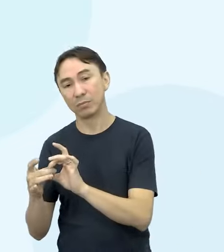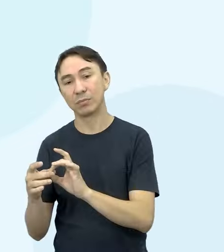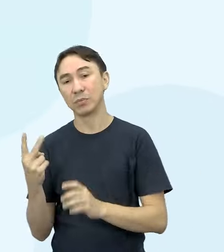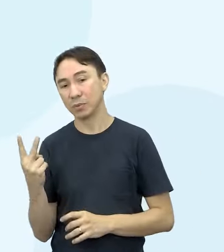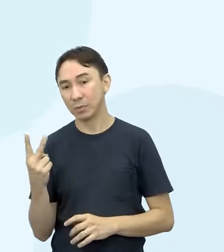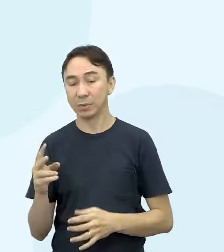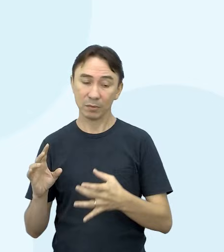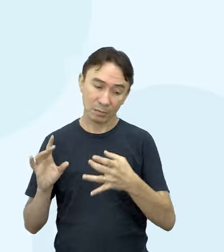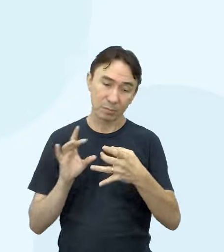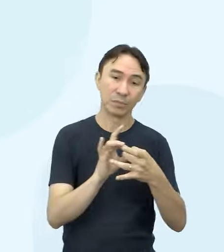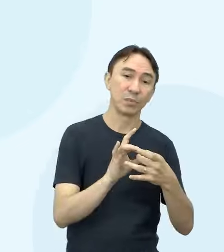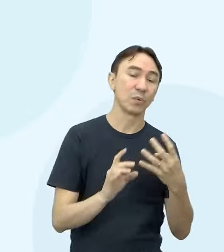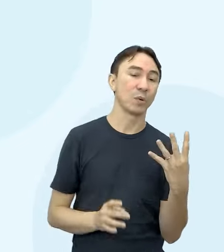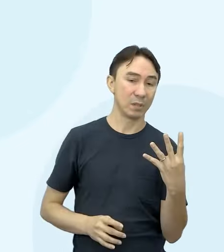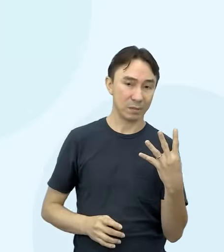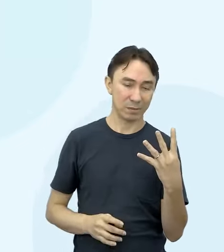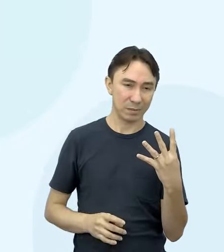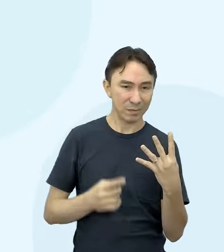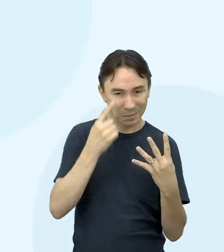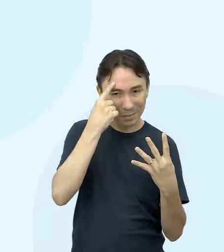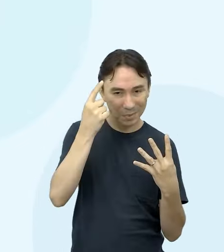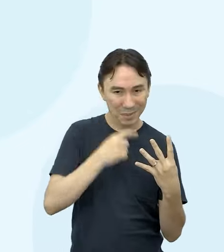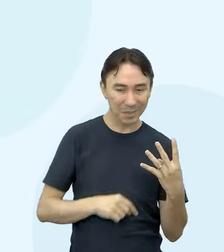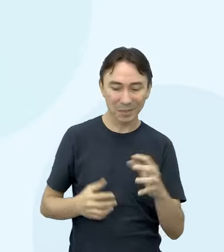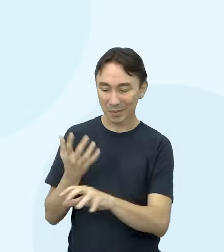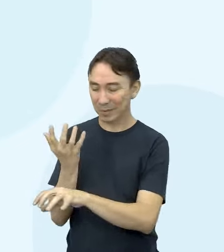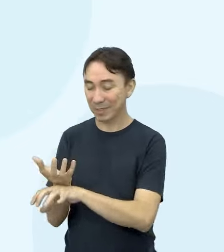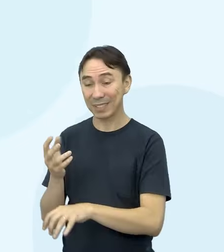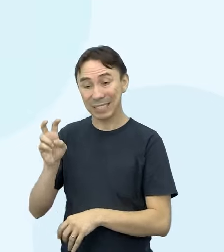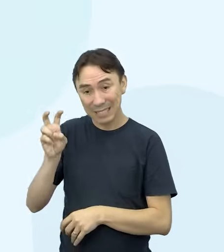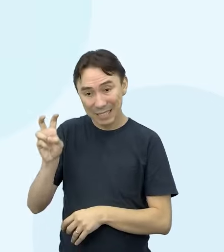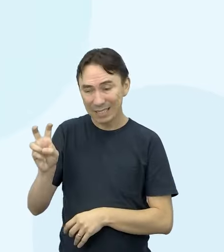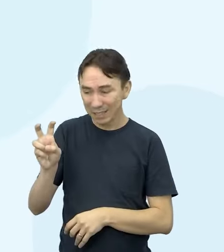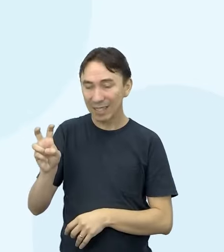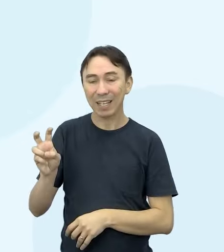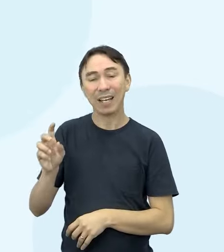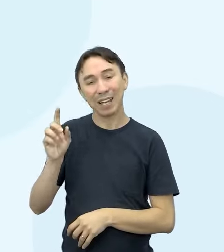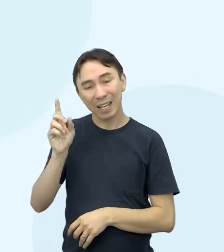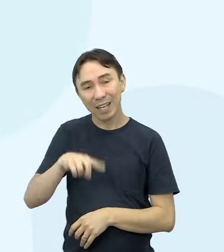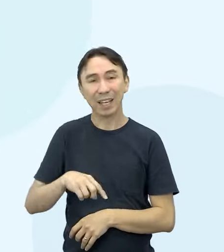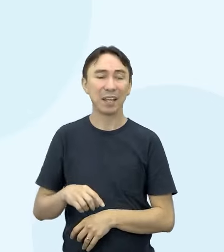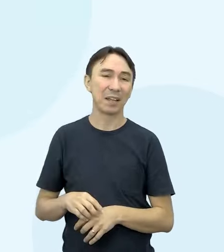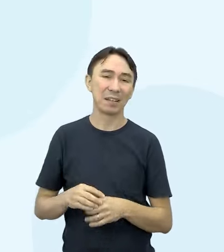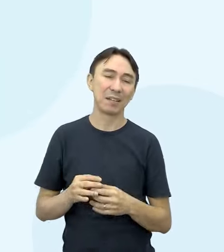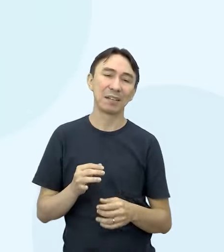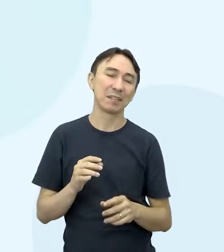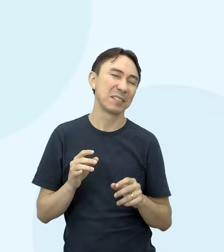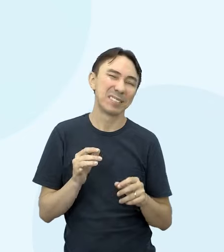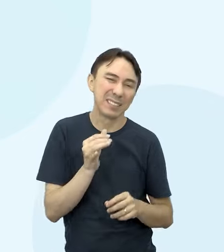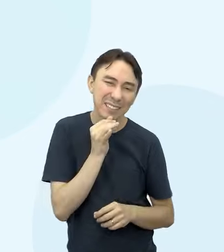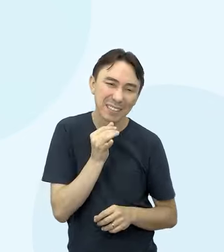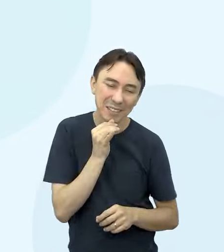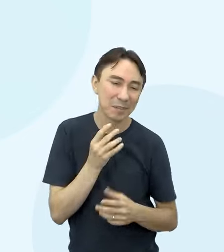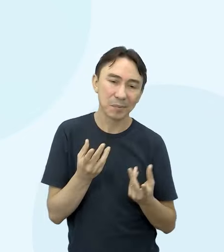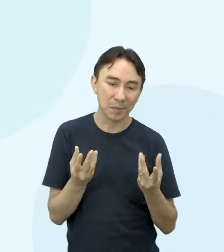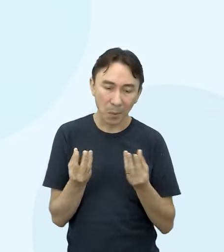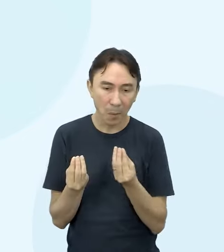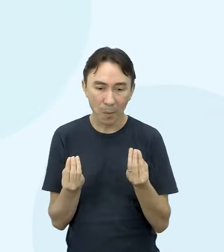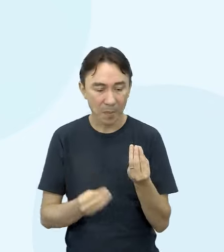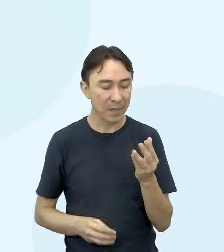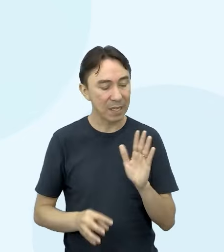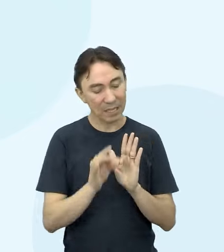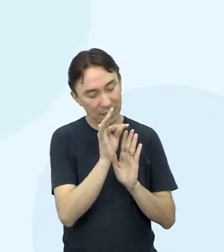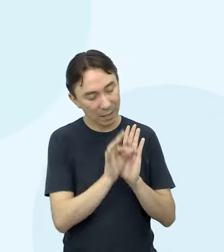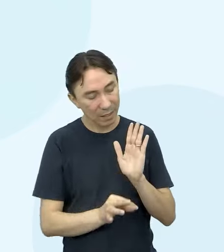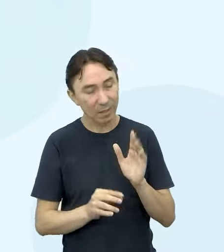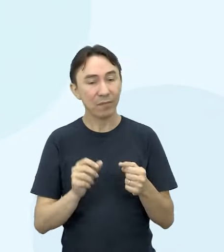4. Lembrando que o 5 ele vai ter um caráter mais de produção mesmo procedimental, ali, como é que você faz um texto, como é que você elabora